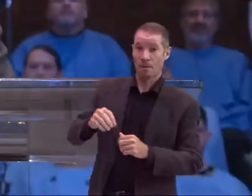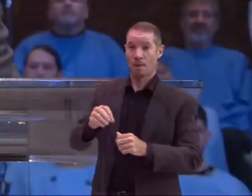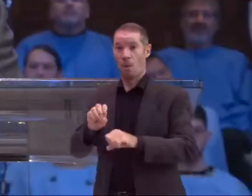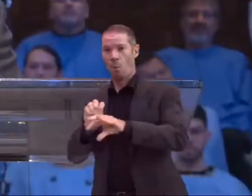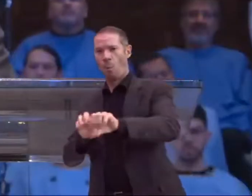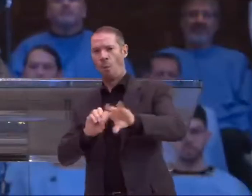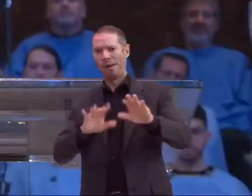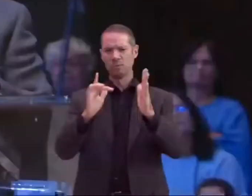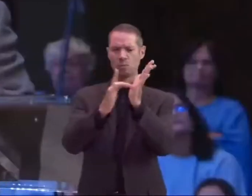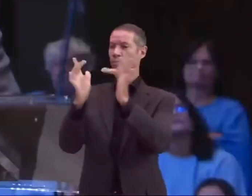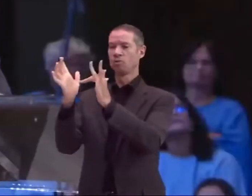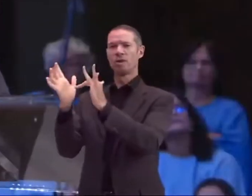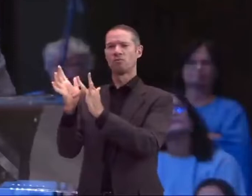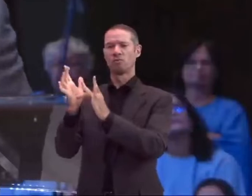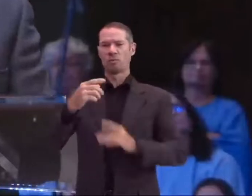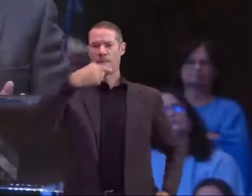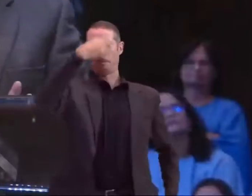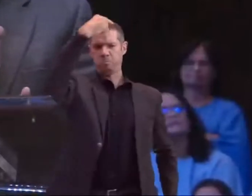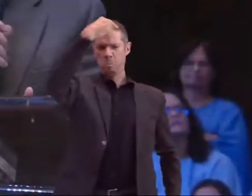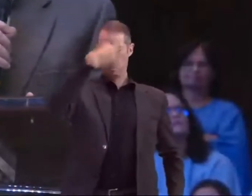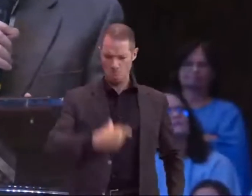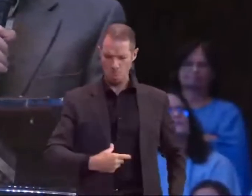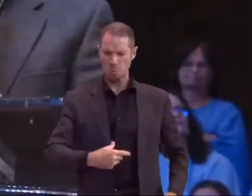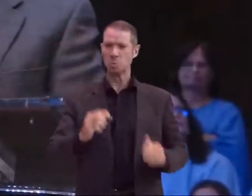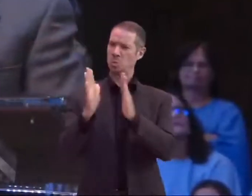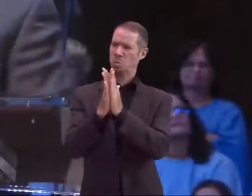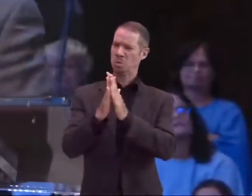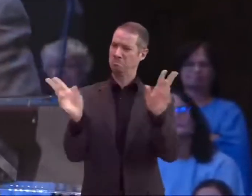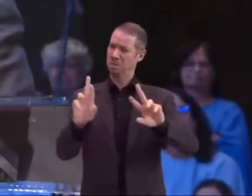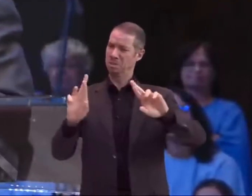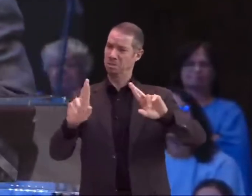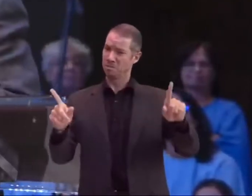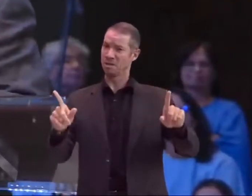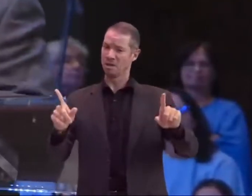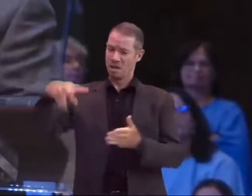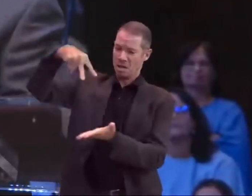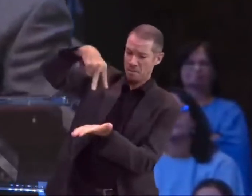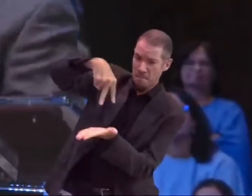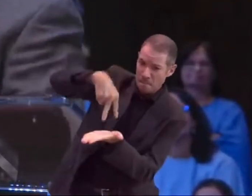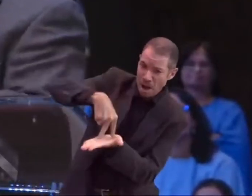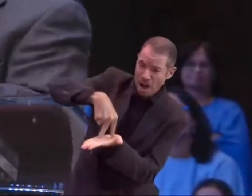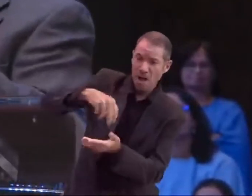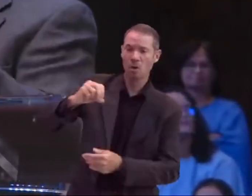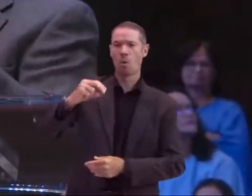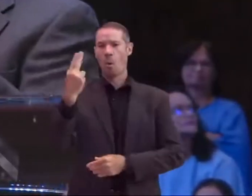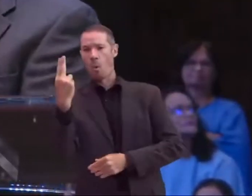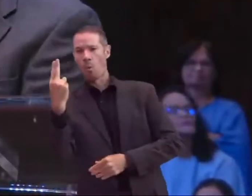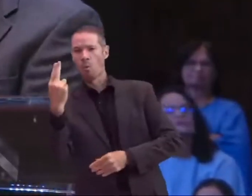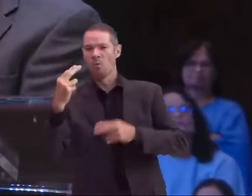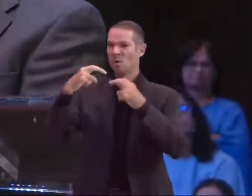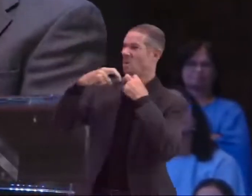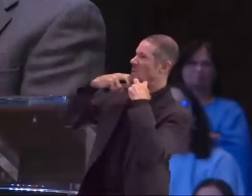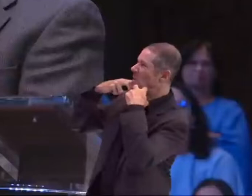têm a ver com a postura da oração. Se você vai orar em pé, ou vai orar em